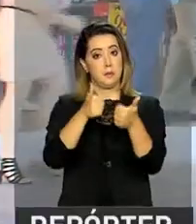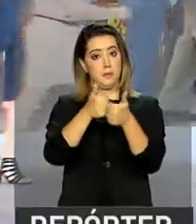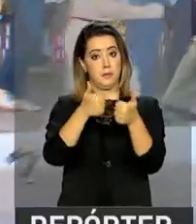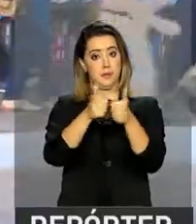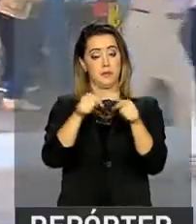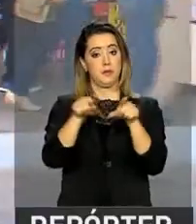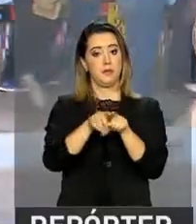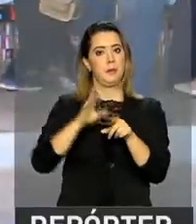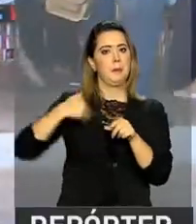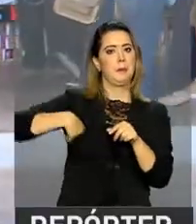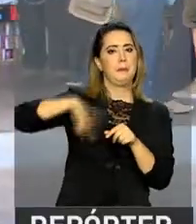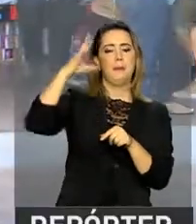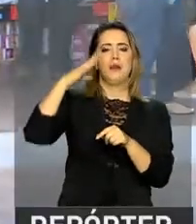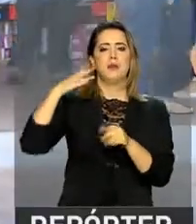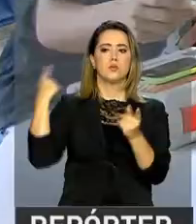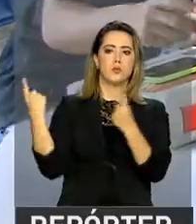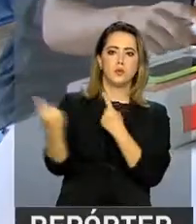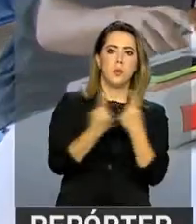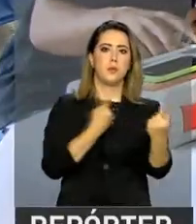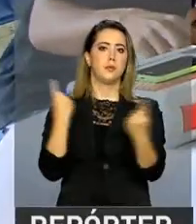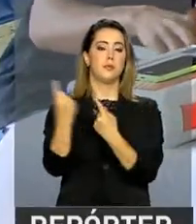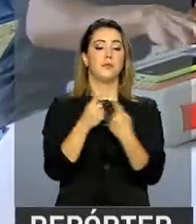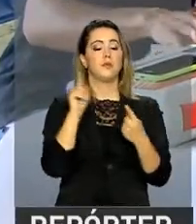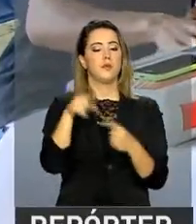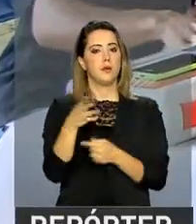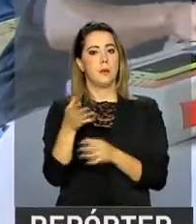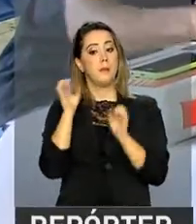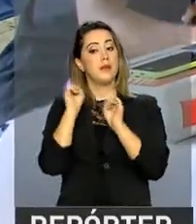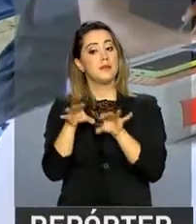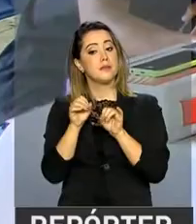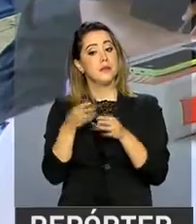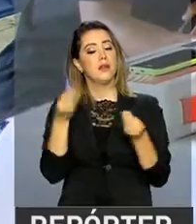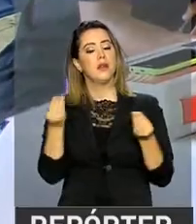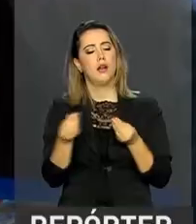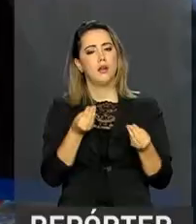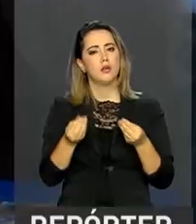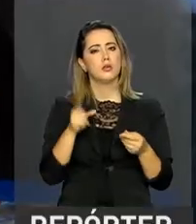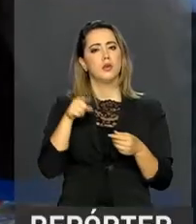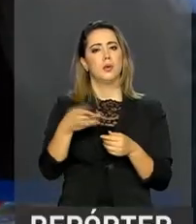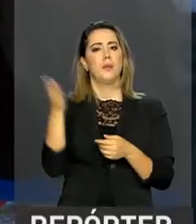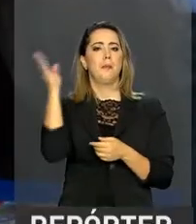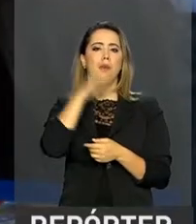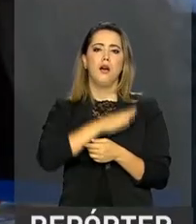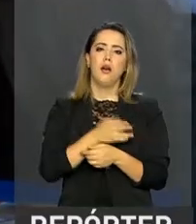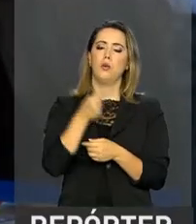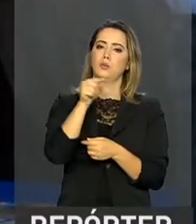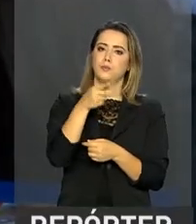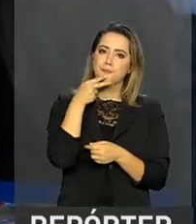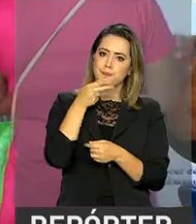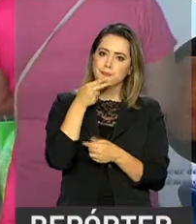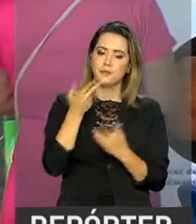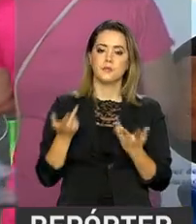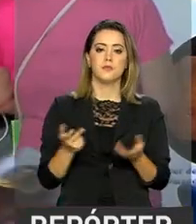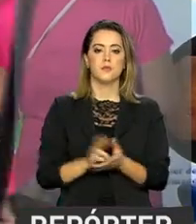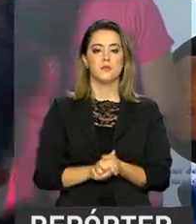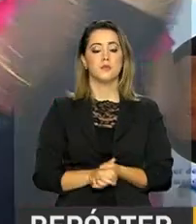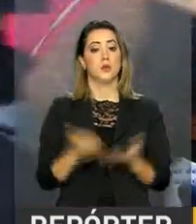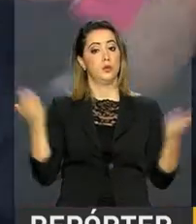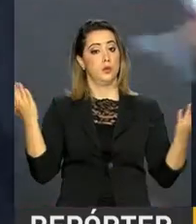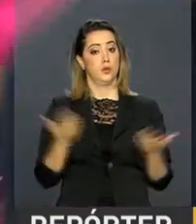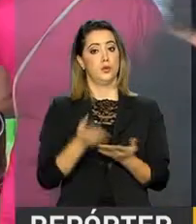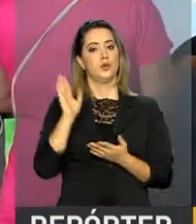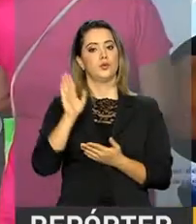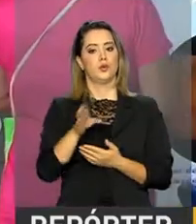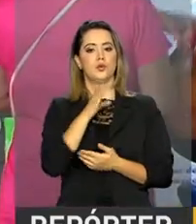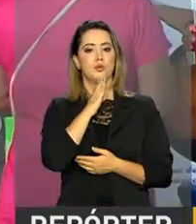dos locais mais movimentados da cidade, é para conscientizar a população sobre os males causados pelo cigarro. O tabaco hoje já